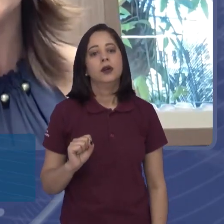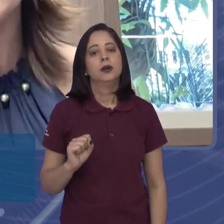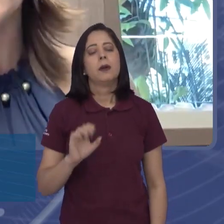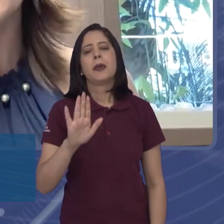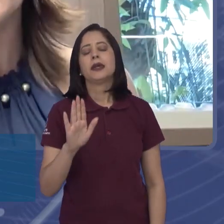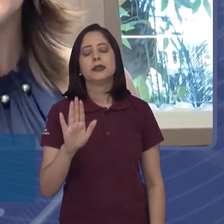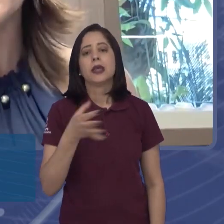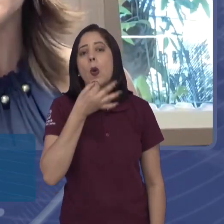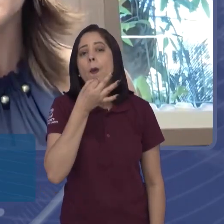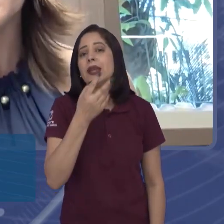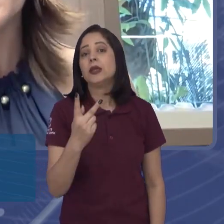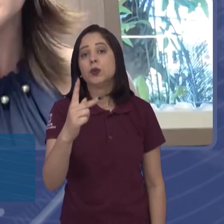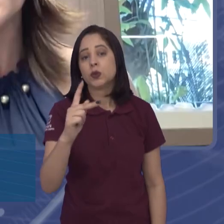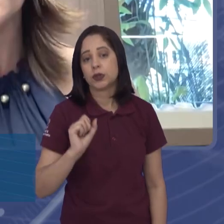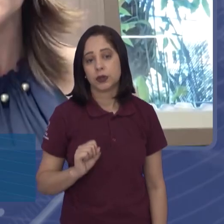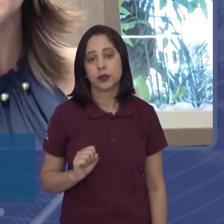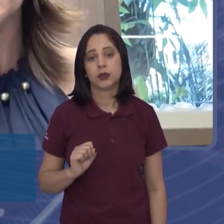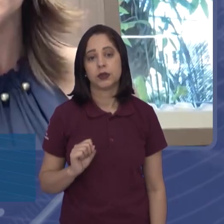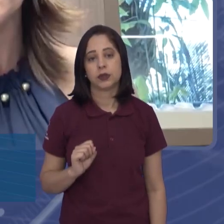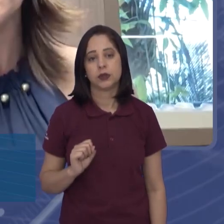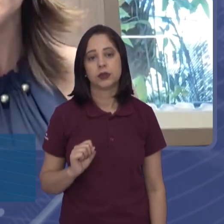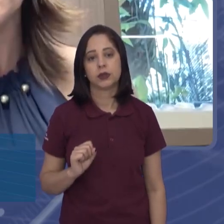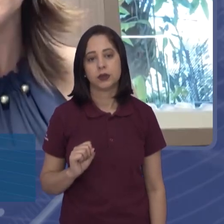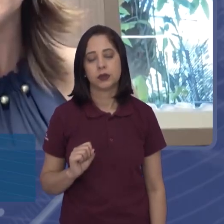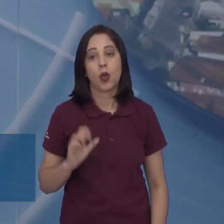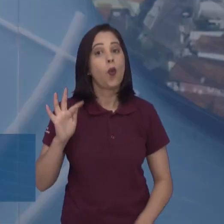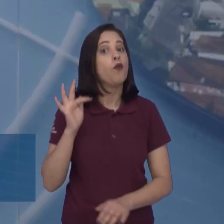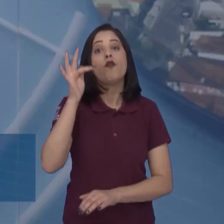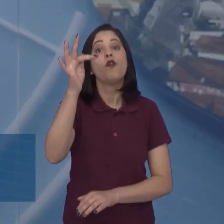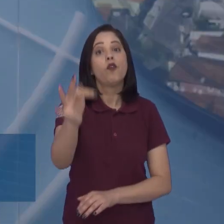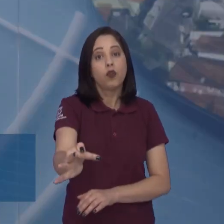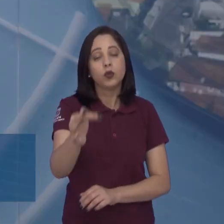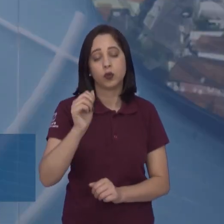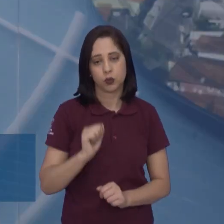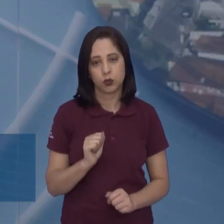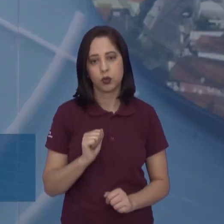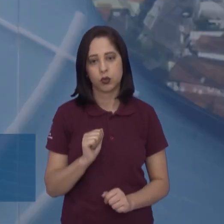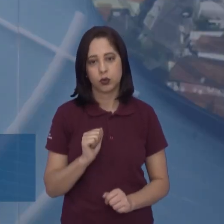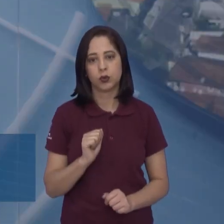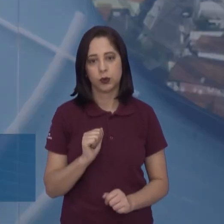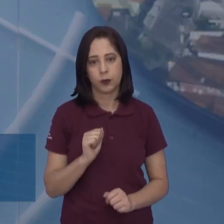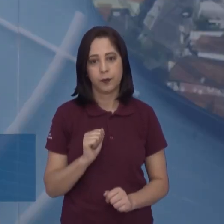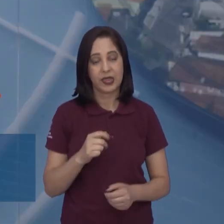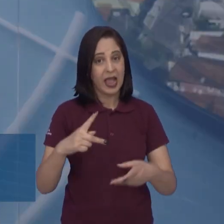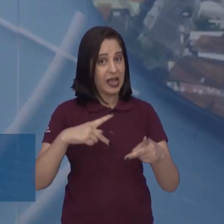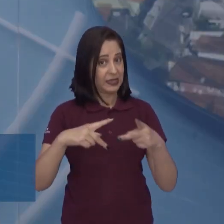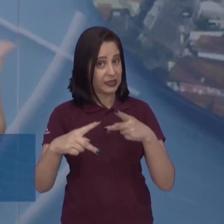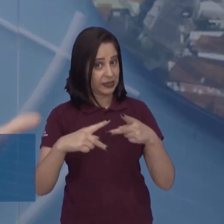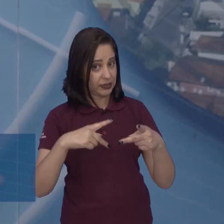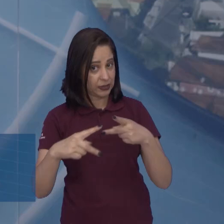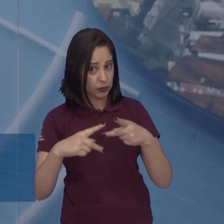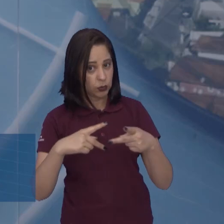que você enxerga, Ana Lu, daqui para frente? Você acha que a tendência é que a cidade ela